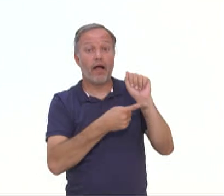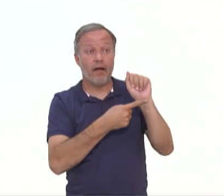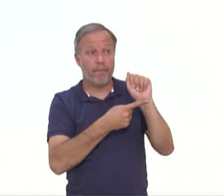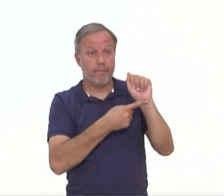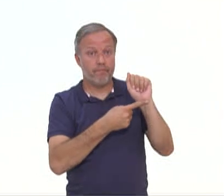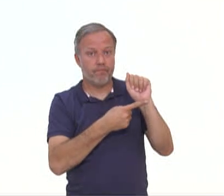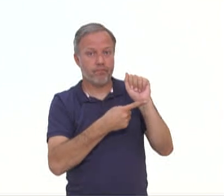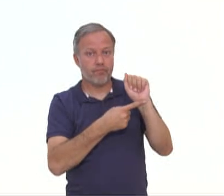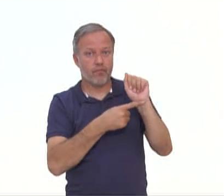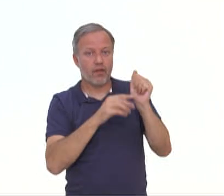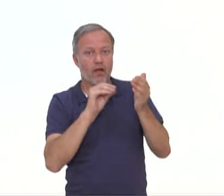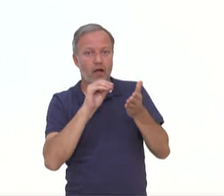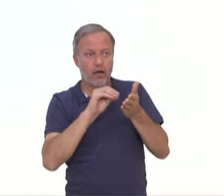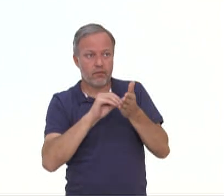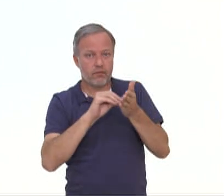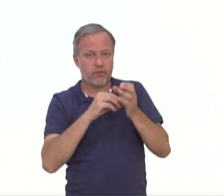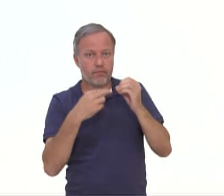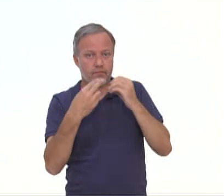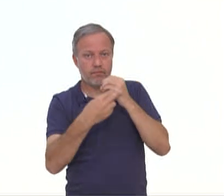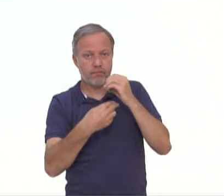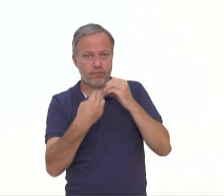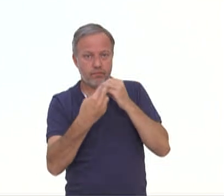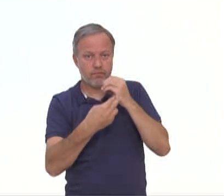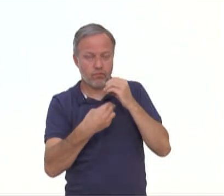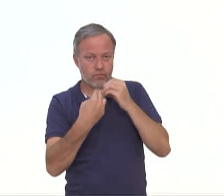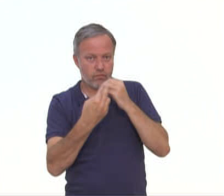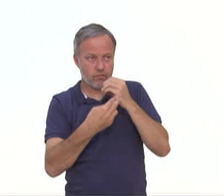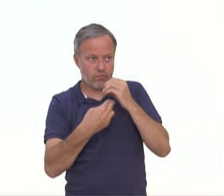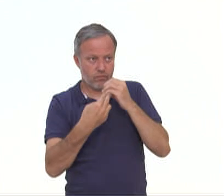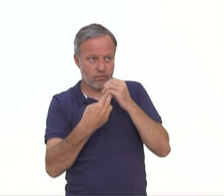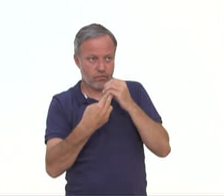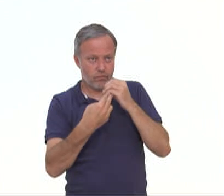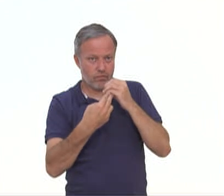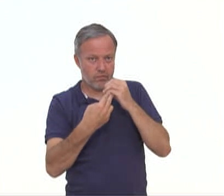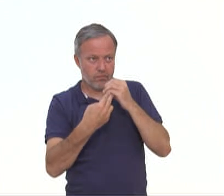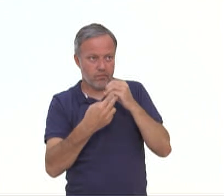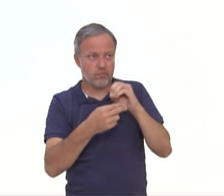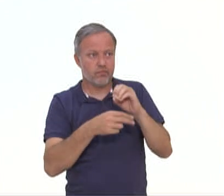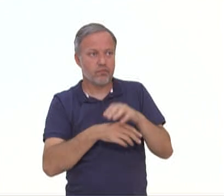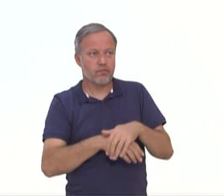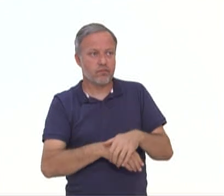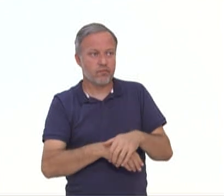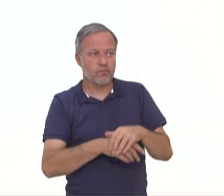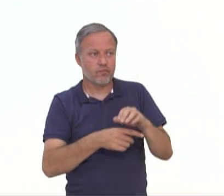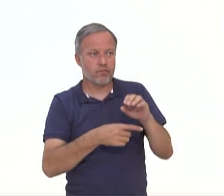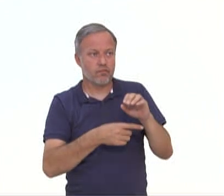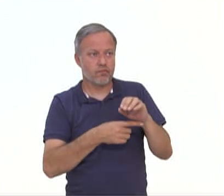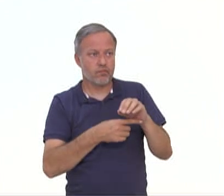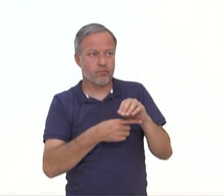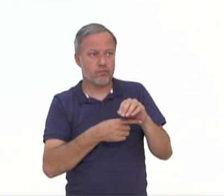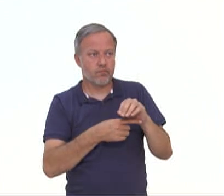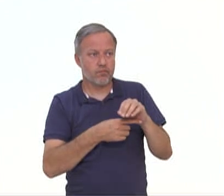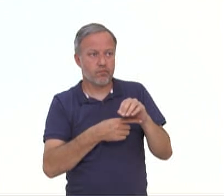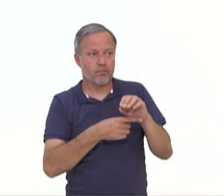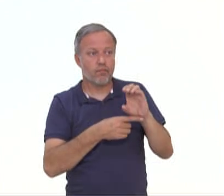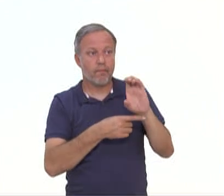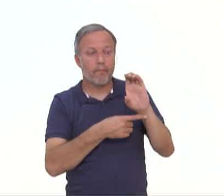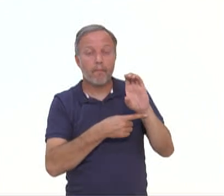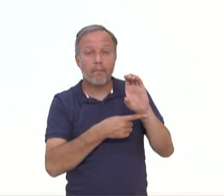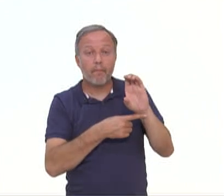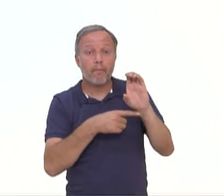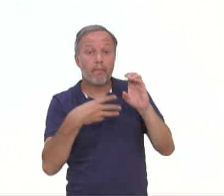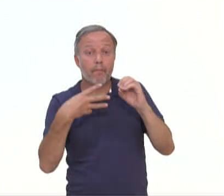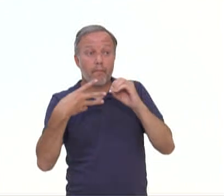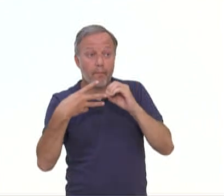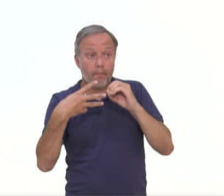A ausência de envoltório nuclear é uma característica marcante das células procariontes? Letra C. Nas células procariontes